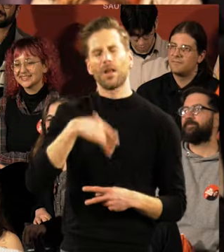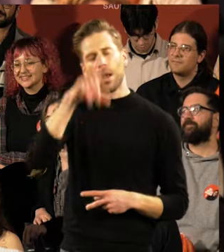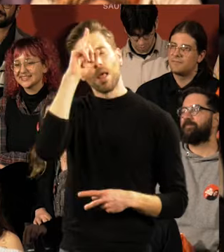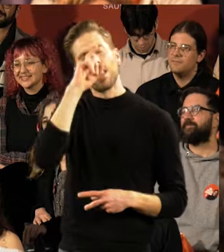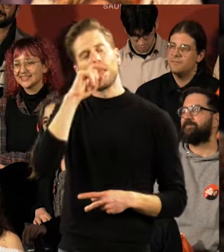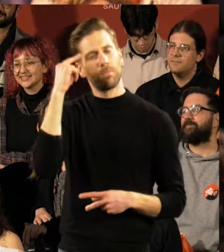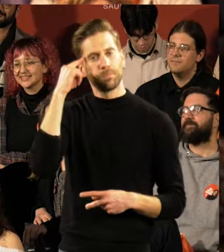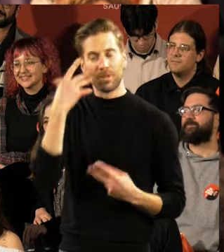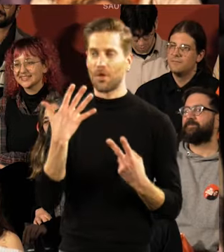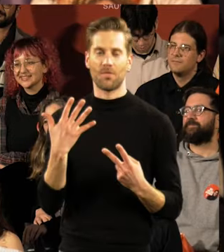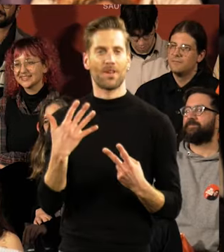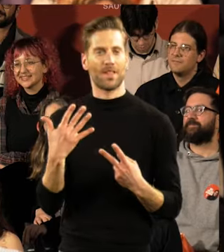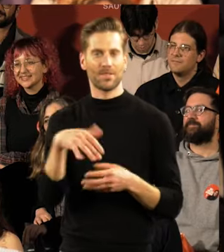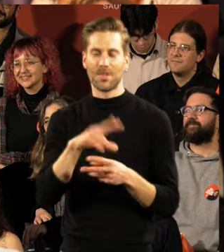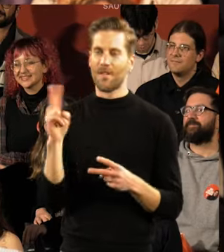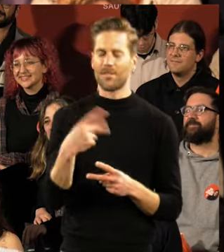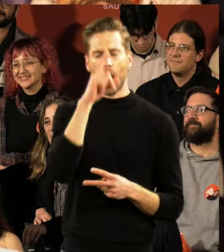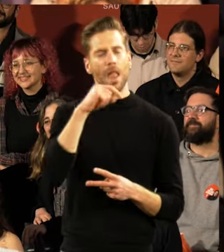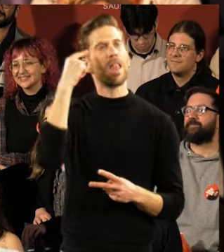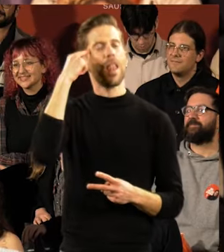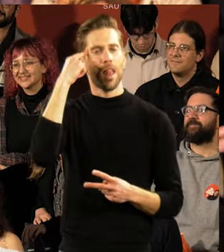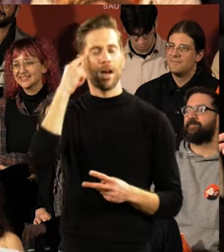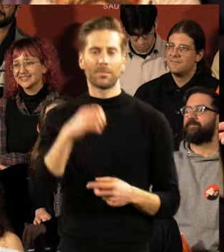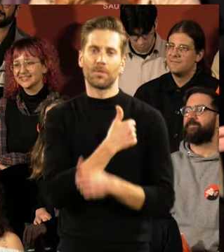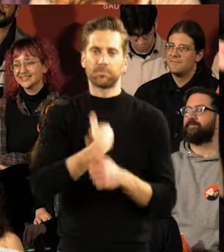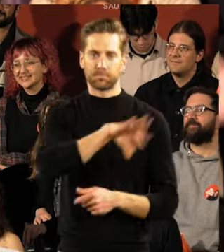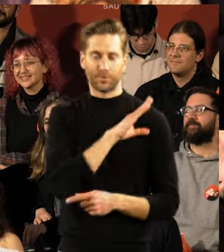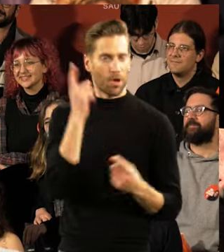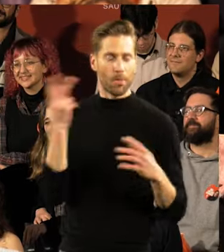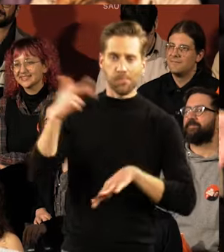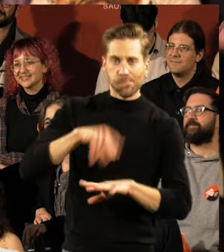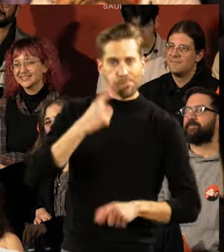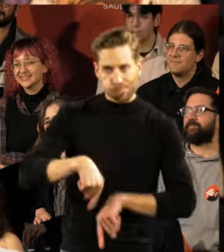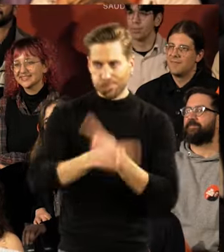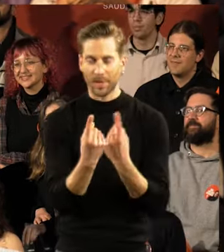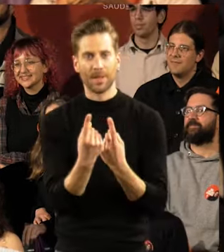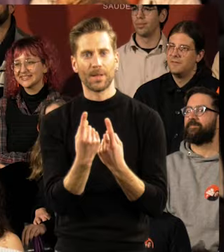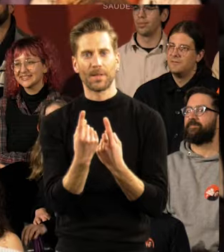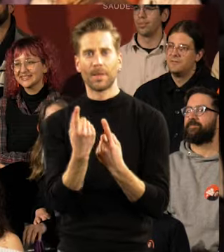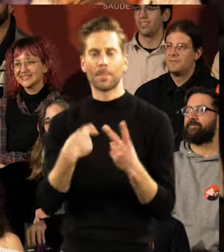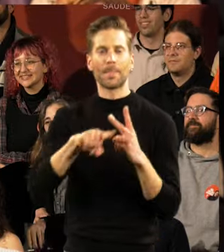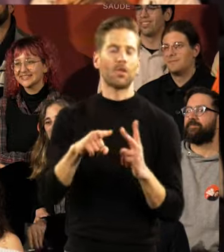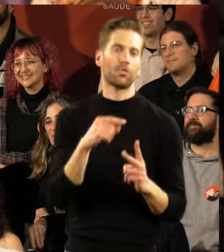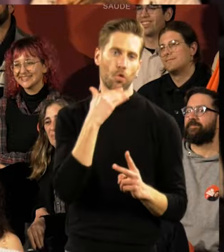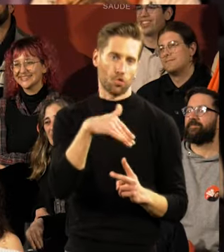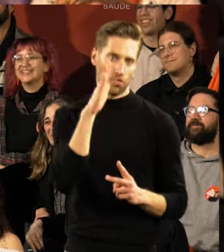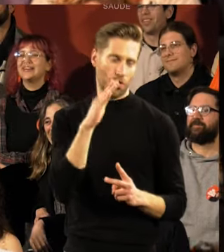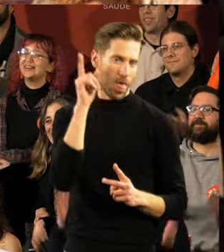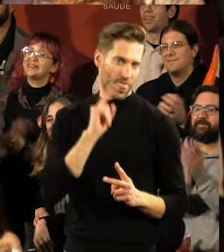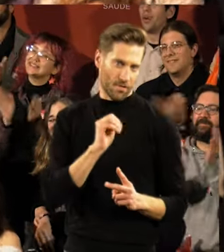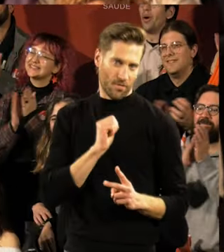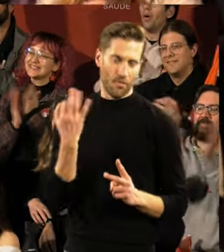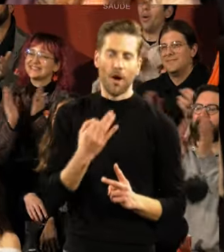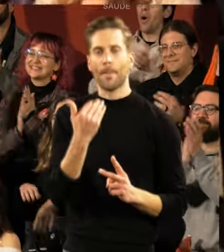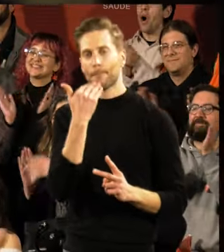e agora levo dois momentos que vou guardar para sempre de Coimbra. Este concerto, este momento musical e aquele do meu dia de anos. Muito obrigada.